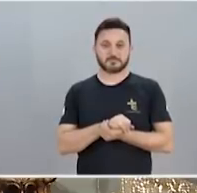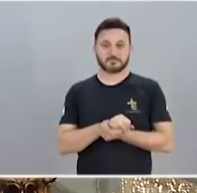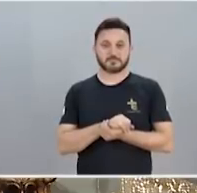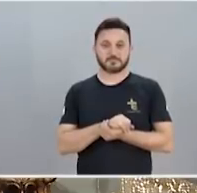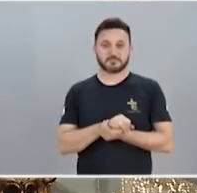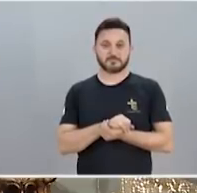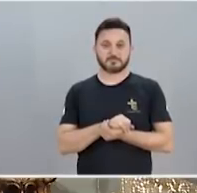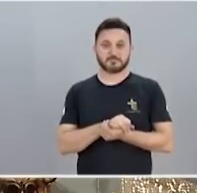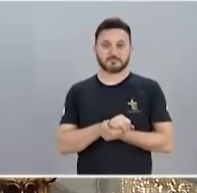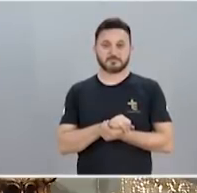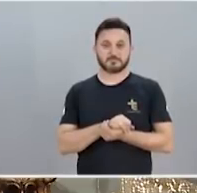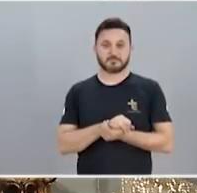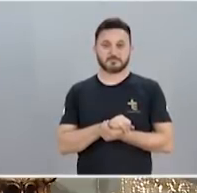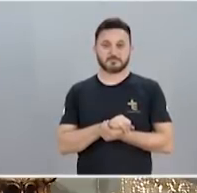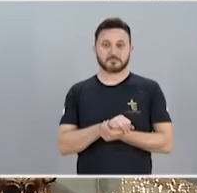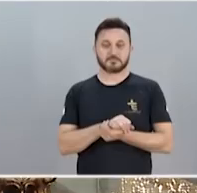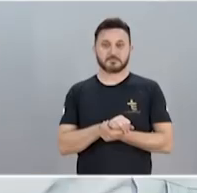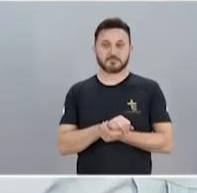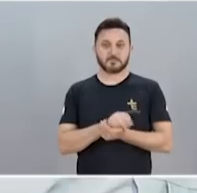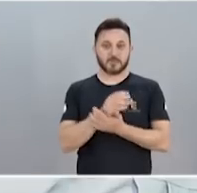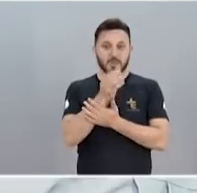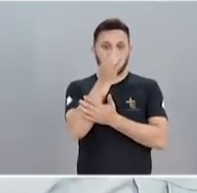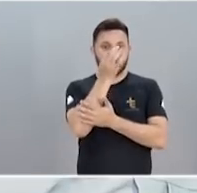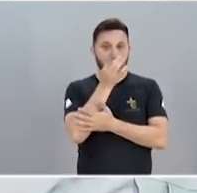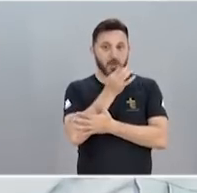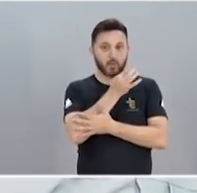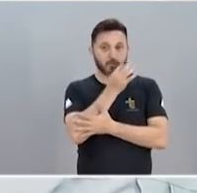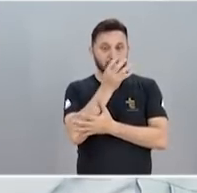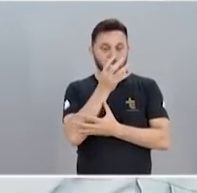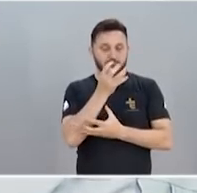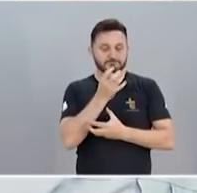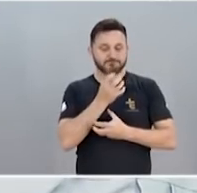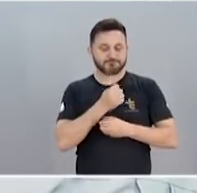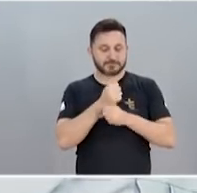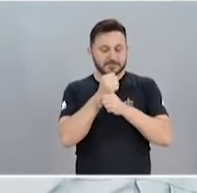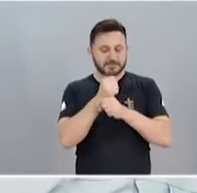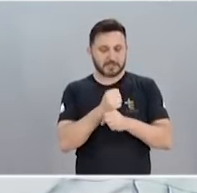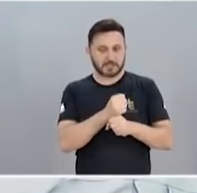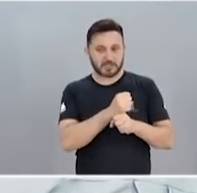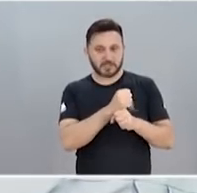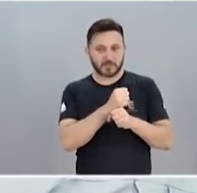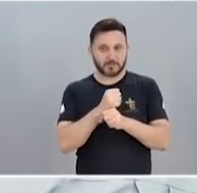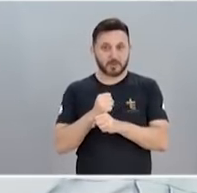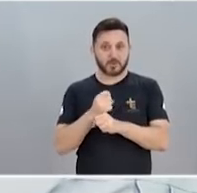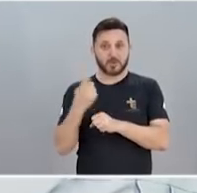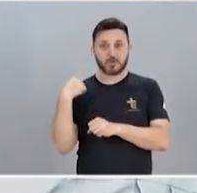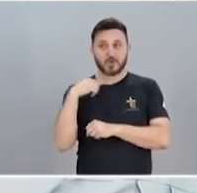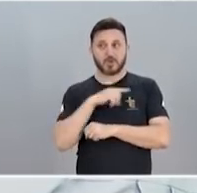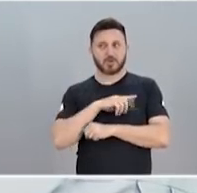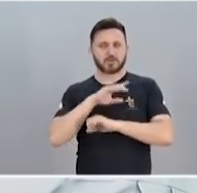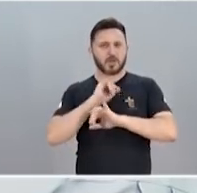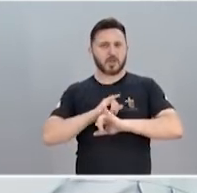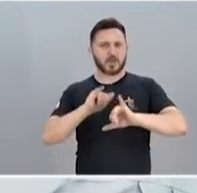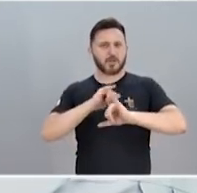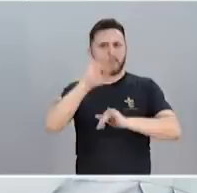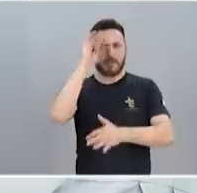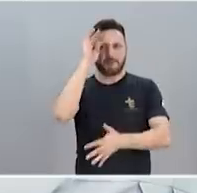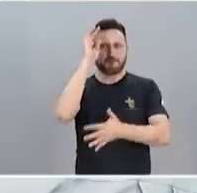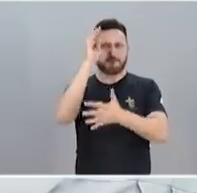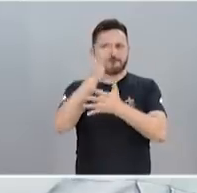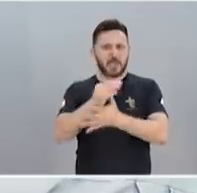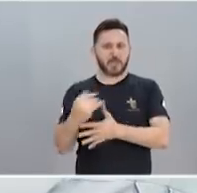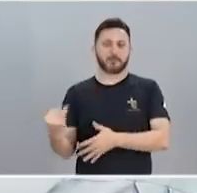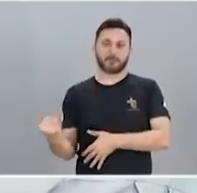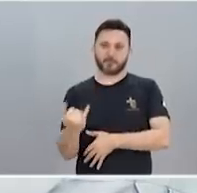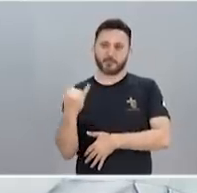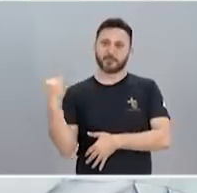Possa valer no Senhor nosso Deus a comunhão no vosso sacramento, ao proclamarmos nossa fé na Trindade eterna e